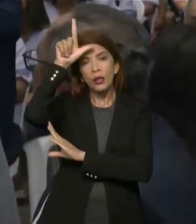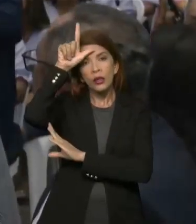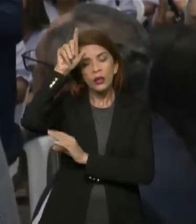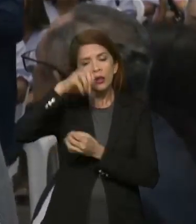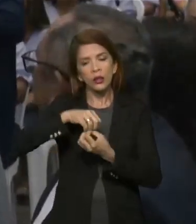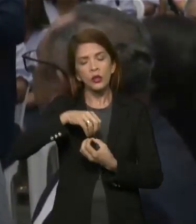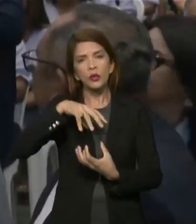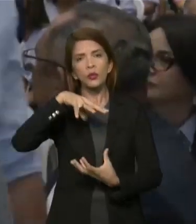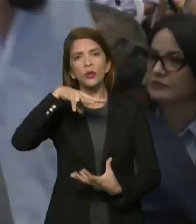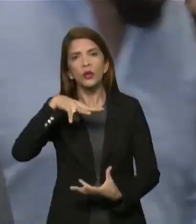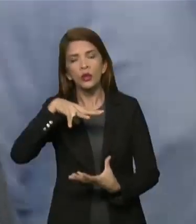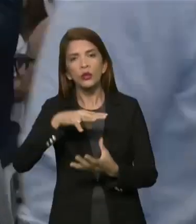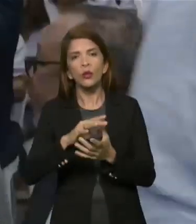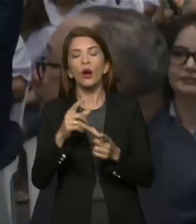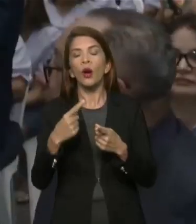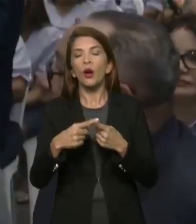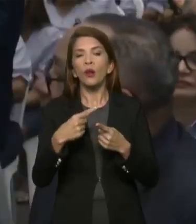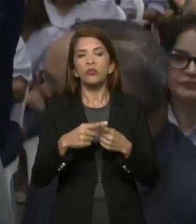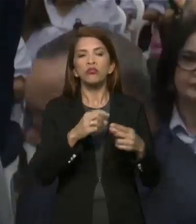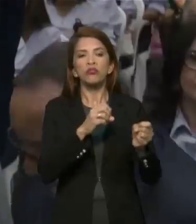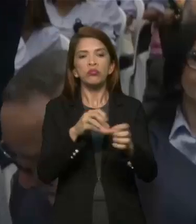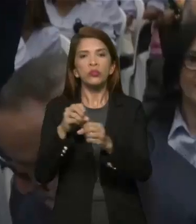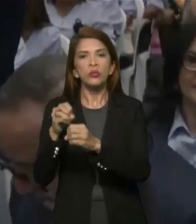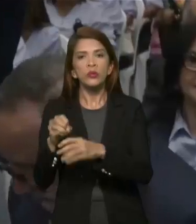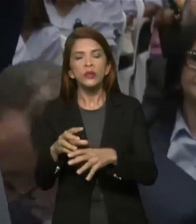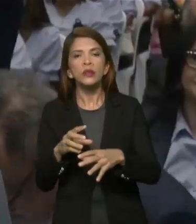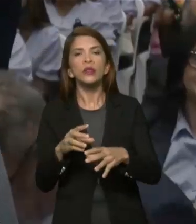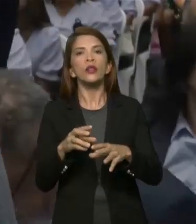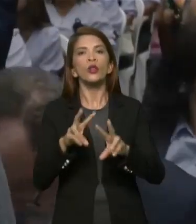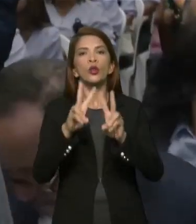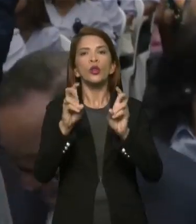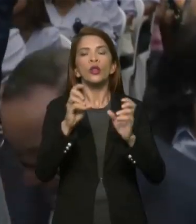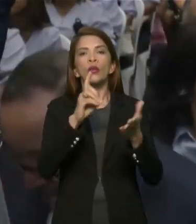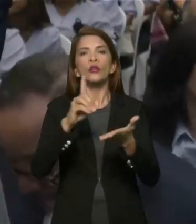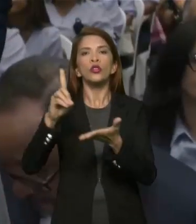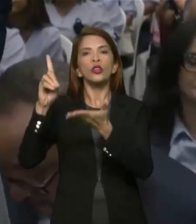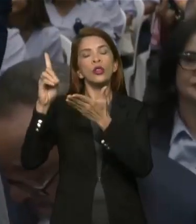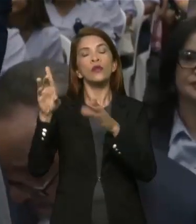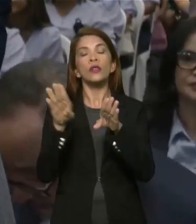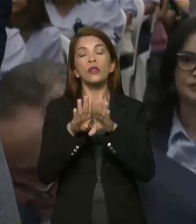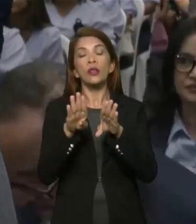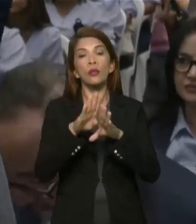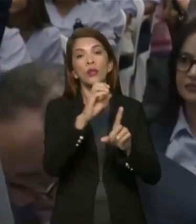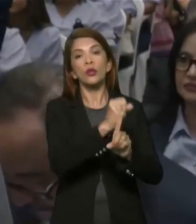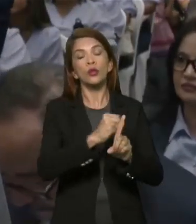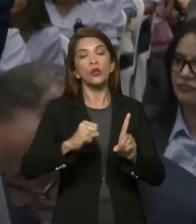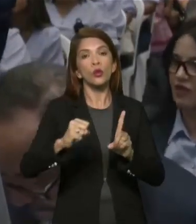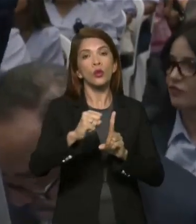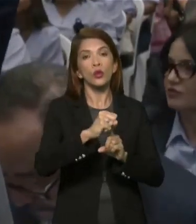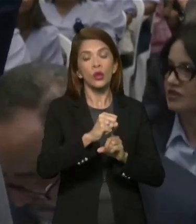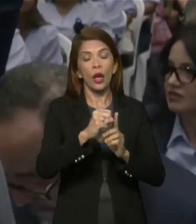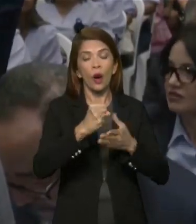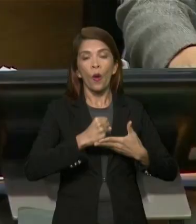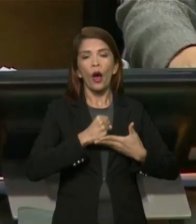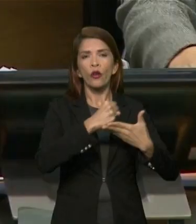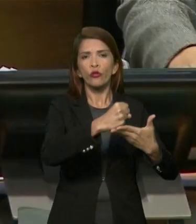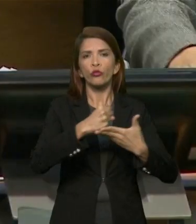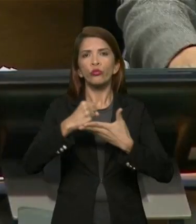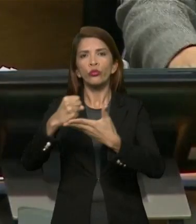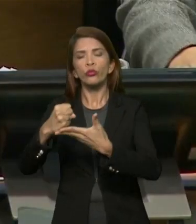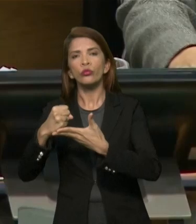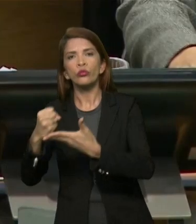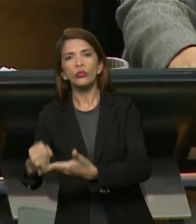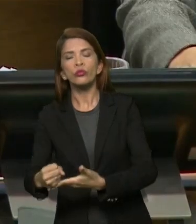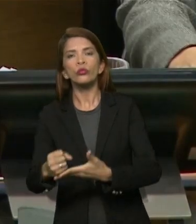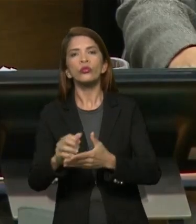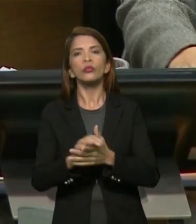na questão da evangelização, mas também o social, levando também a ajuda e colaborando também com o Estado.